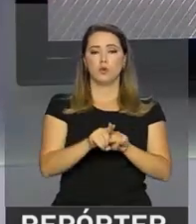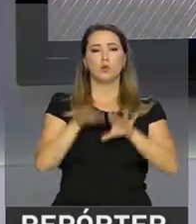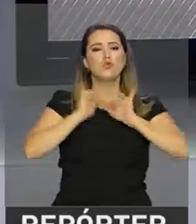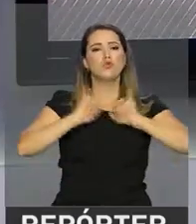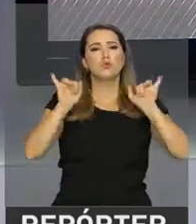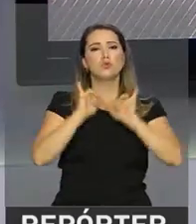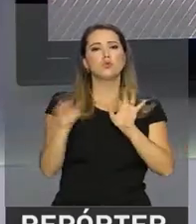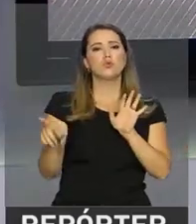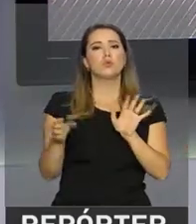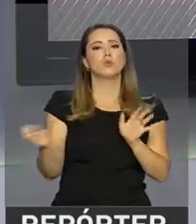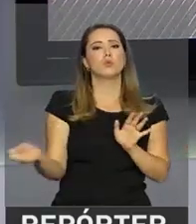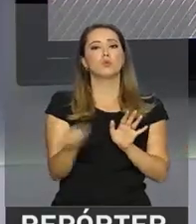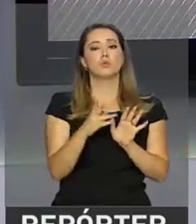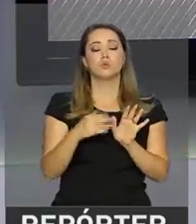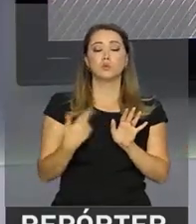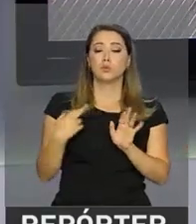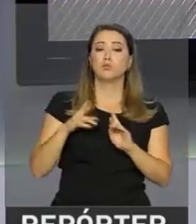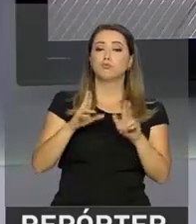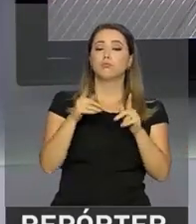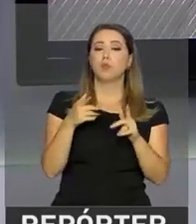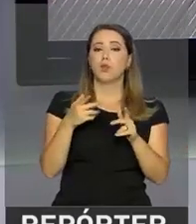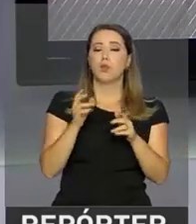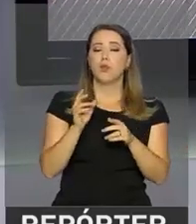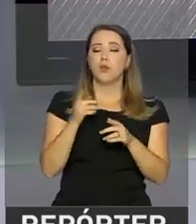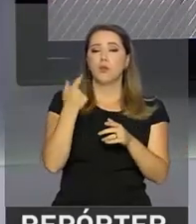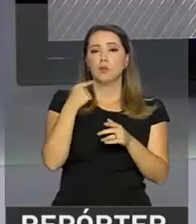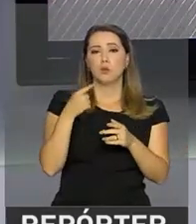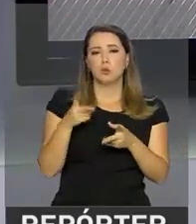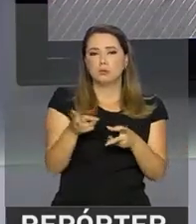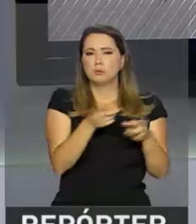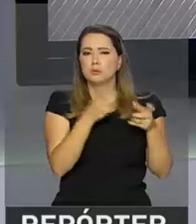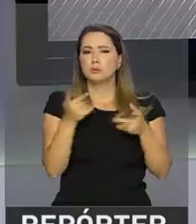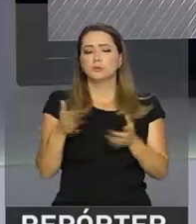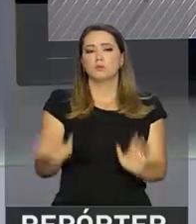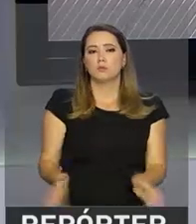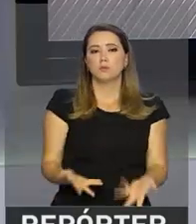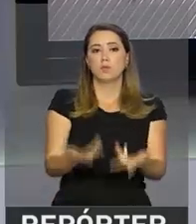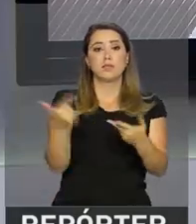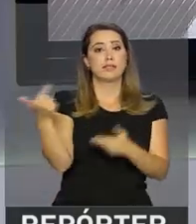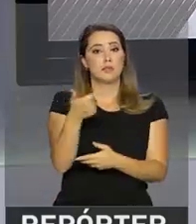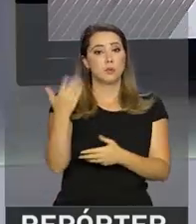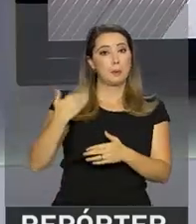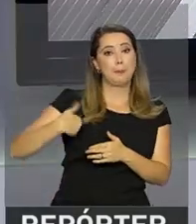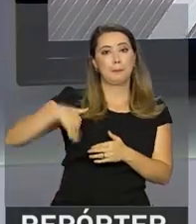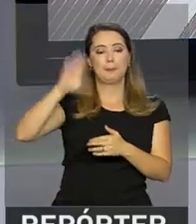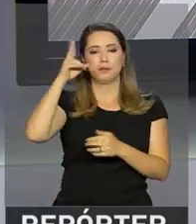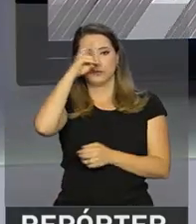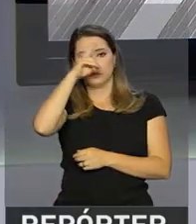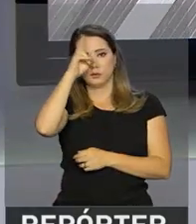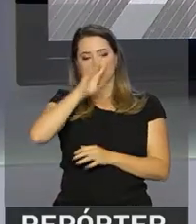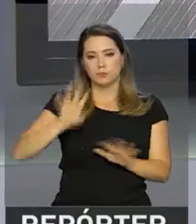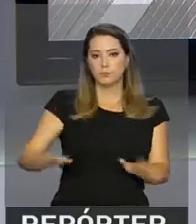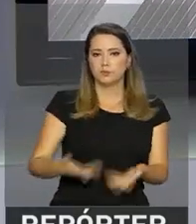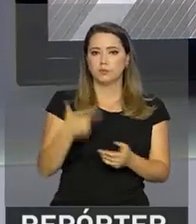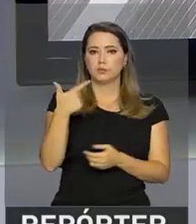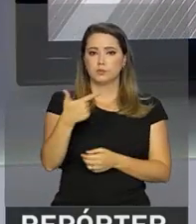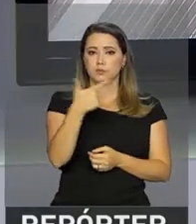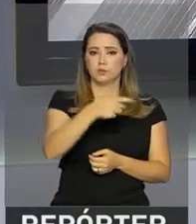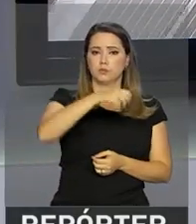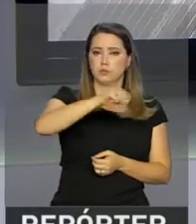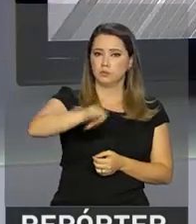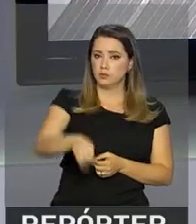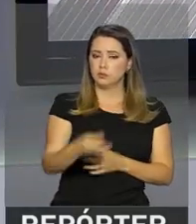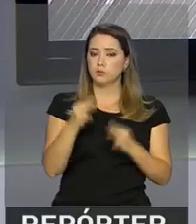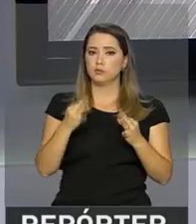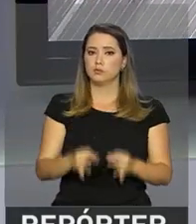divulgou uma nova estimativa da colheita de grãos que deve ser a segunda maior da história a projeção é que a safra chegue a 229